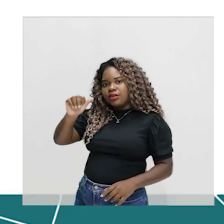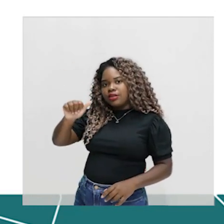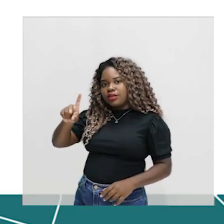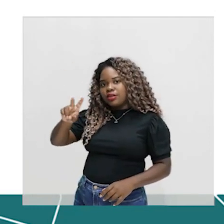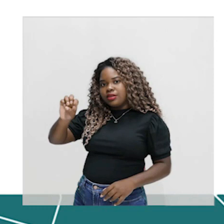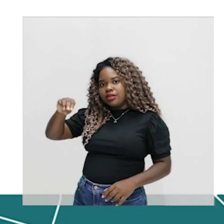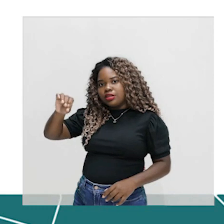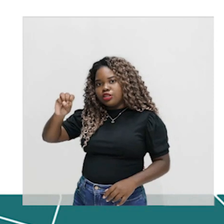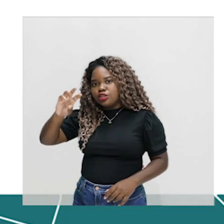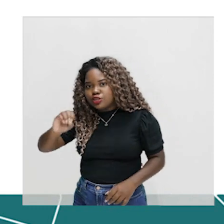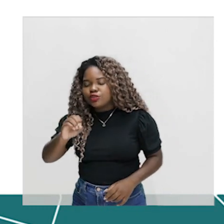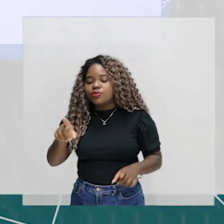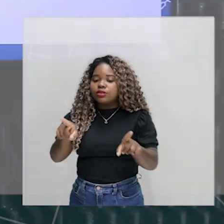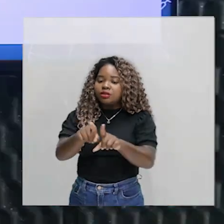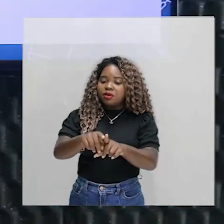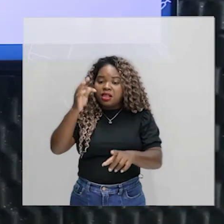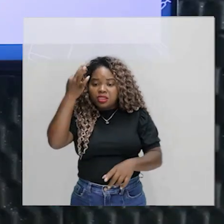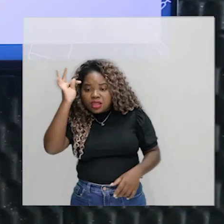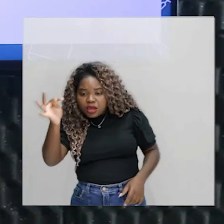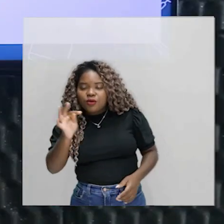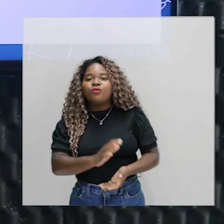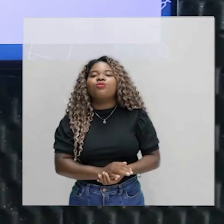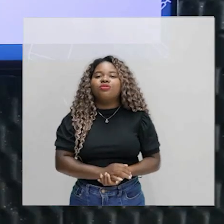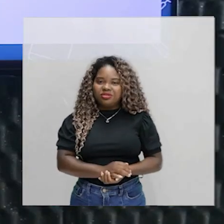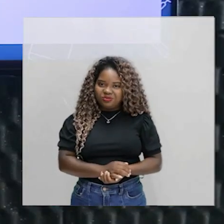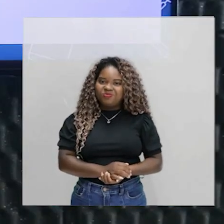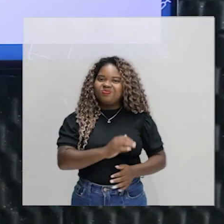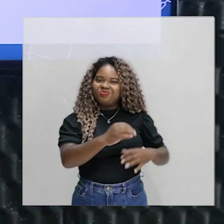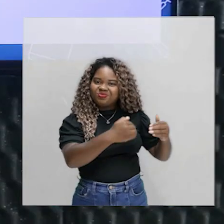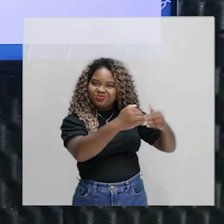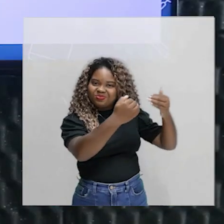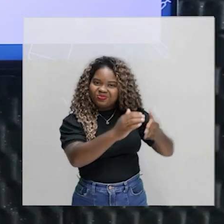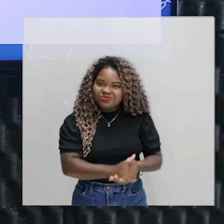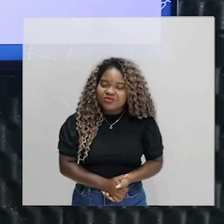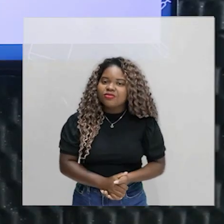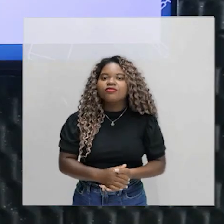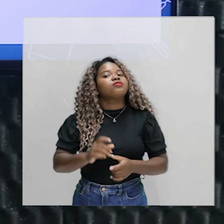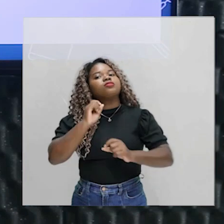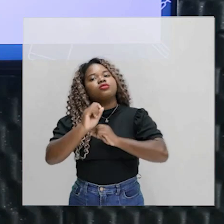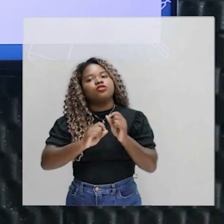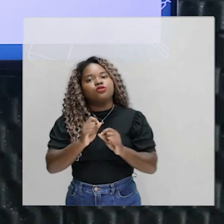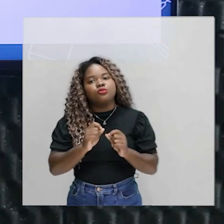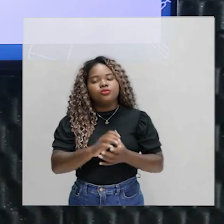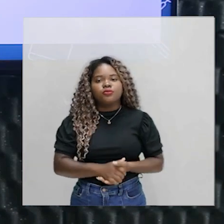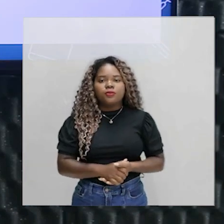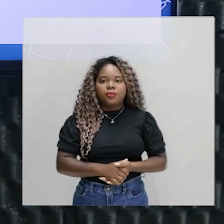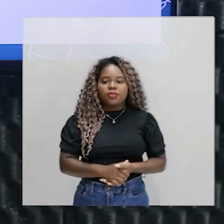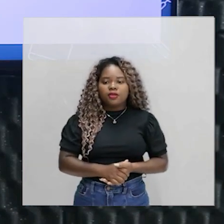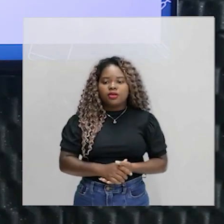Darwinismo que é também chamado de teoria sintética da evolução essa teoria que englobou